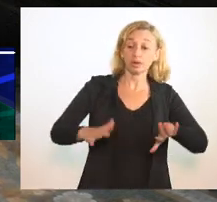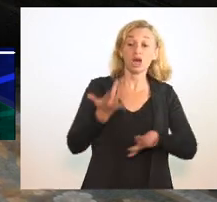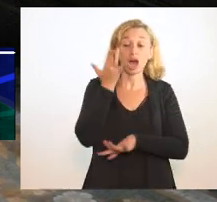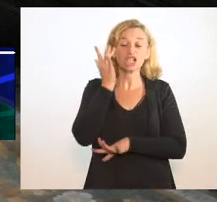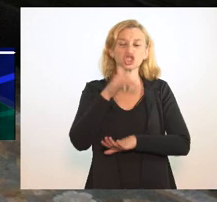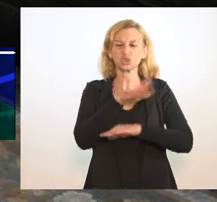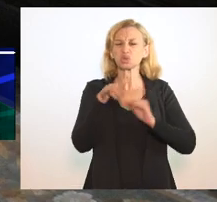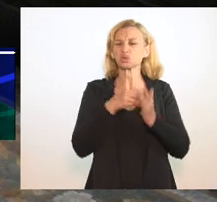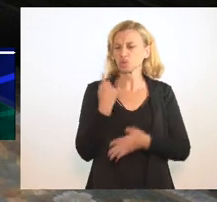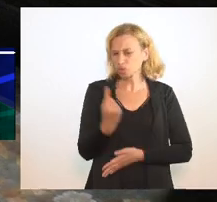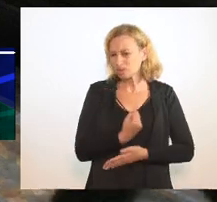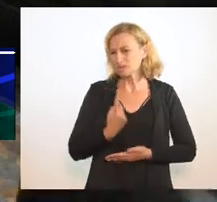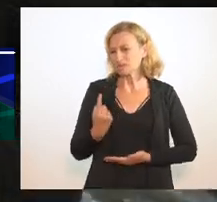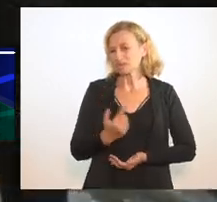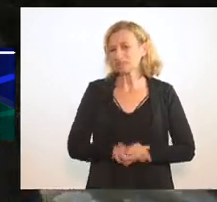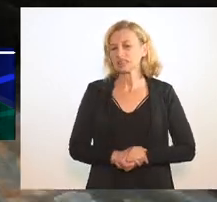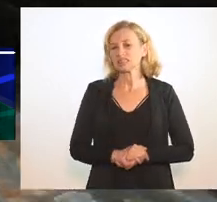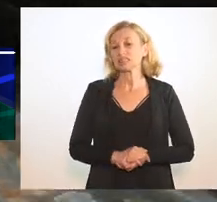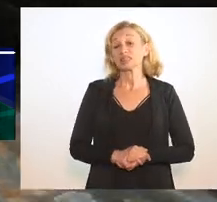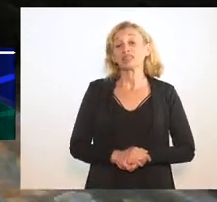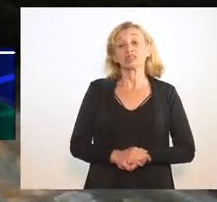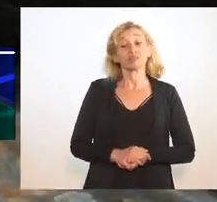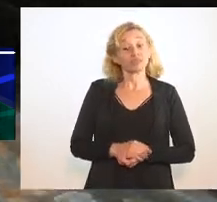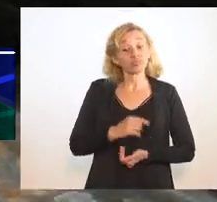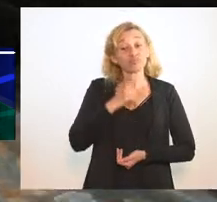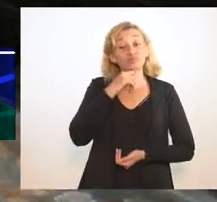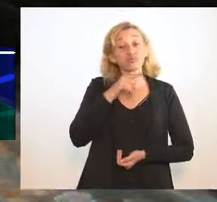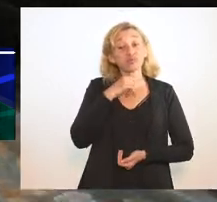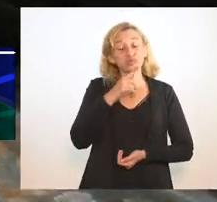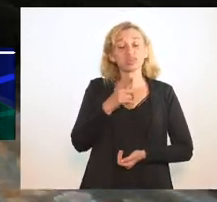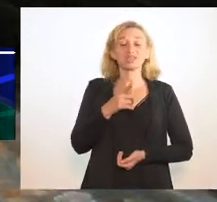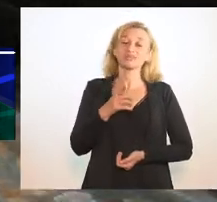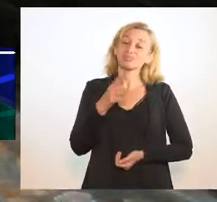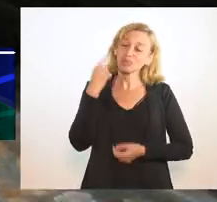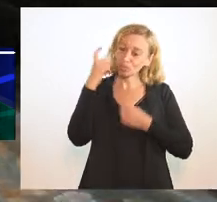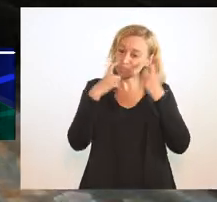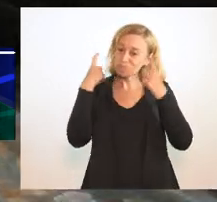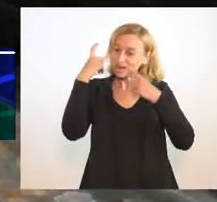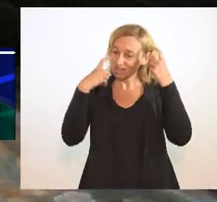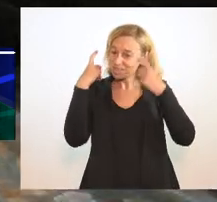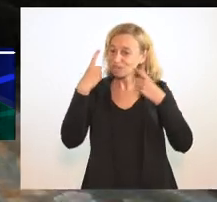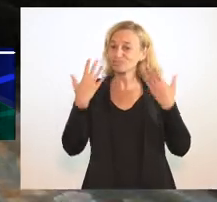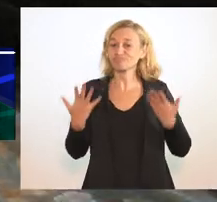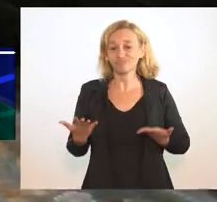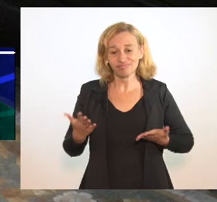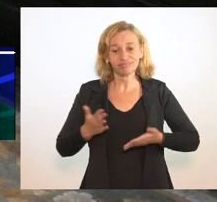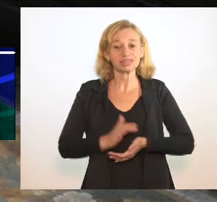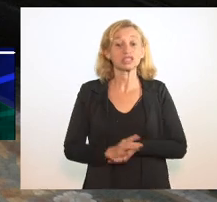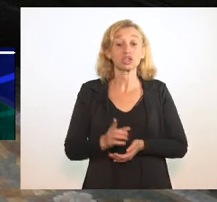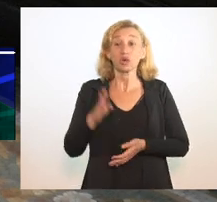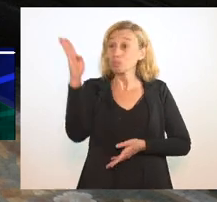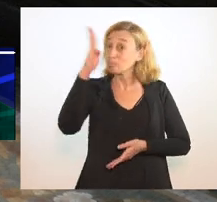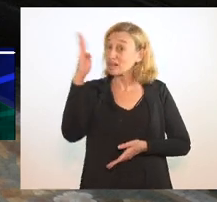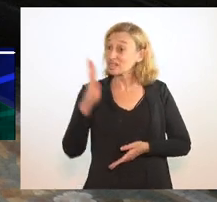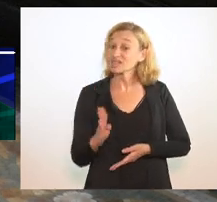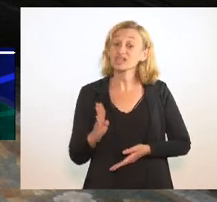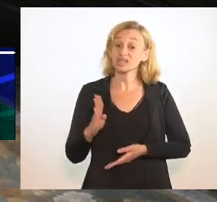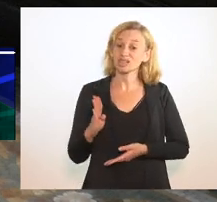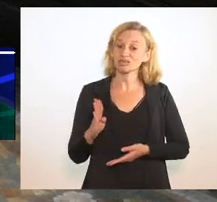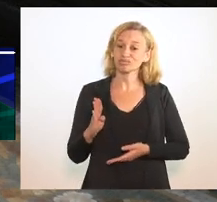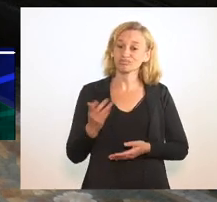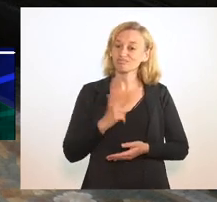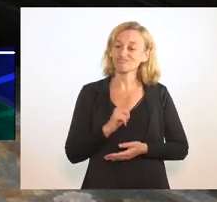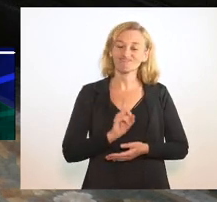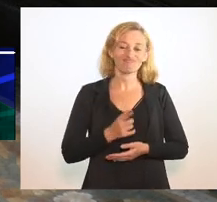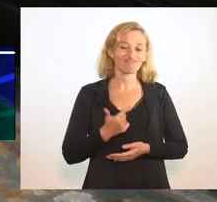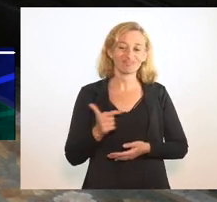todos nós estamos com uma aflição contínua na medida em que o Brasil ainda não